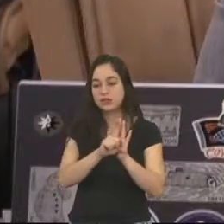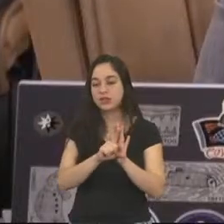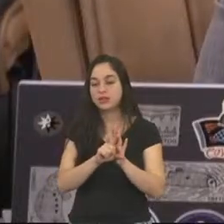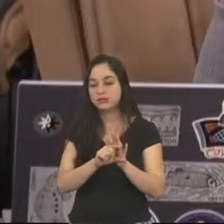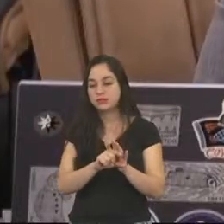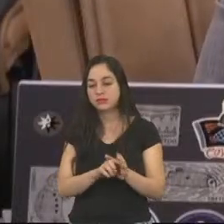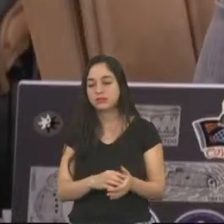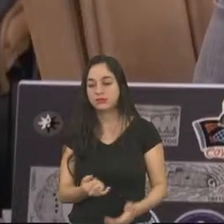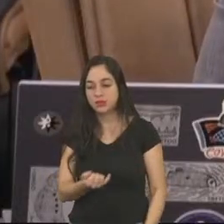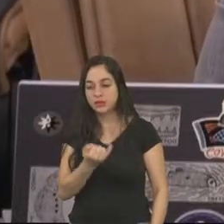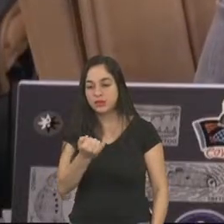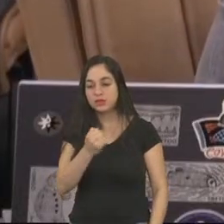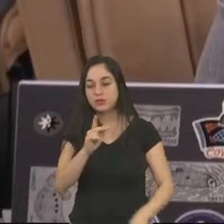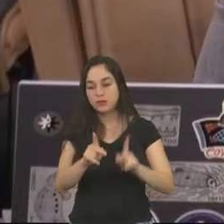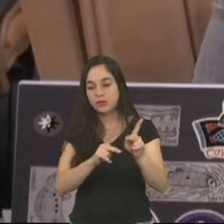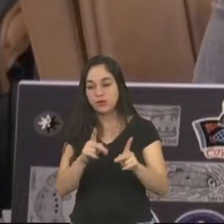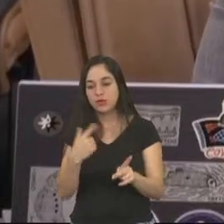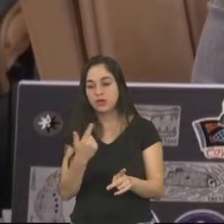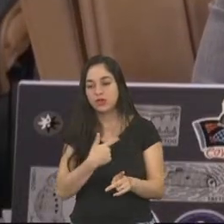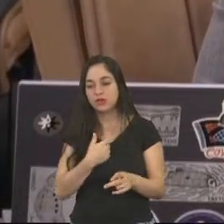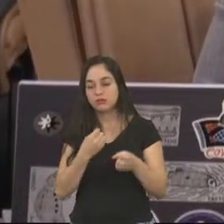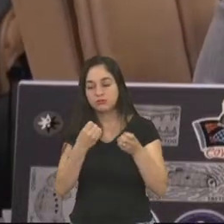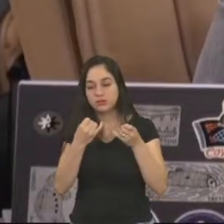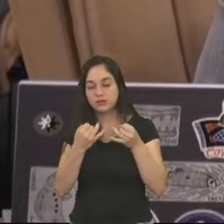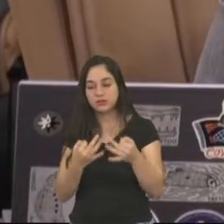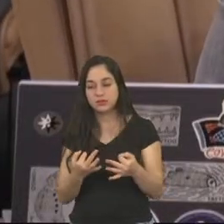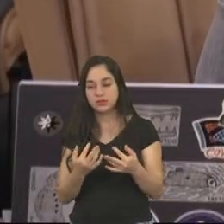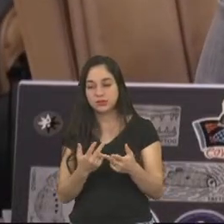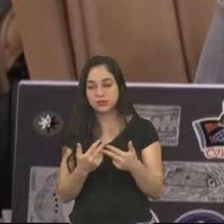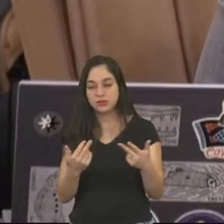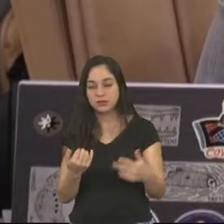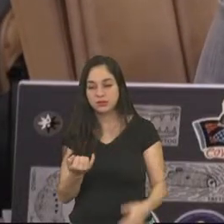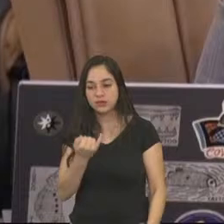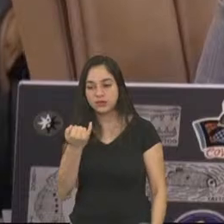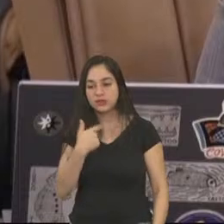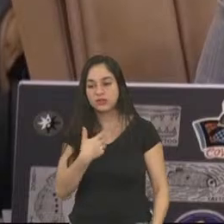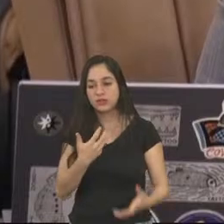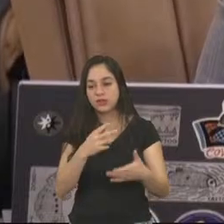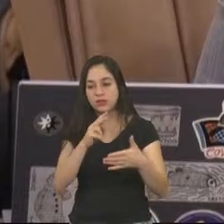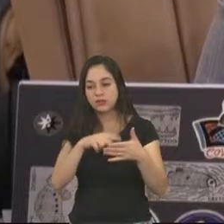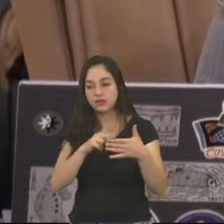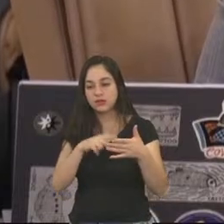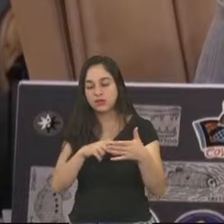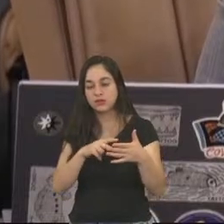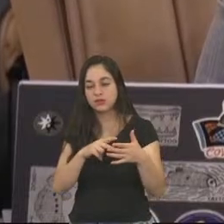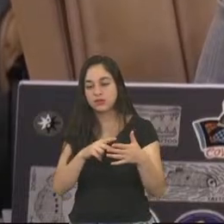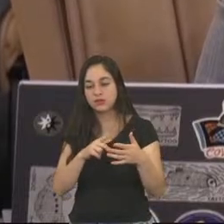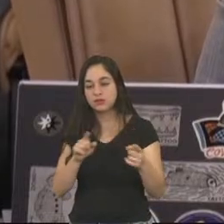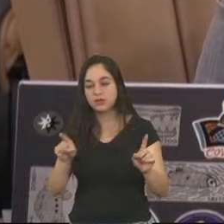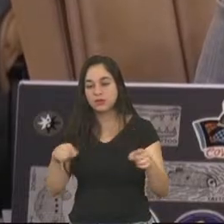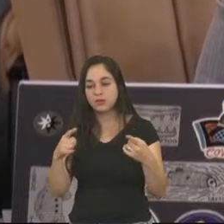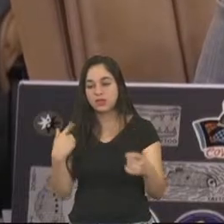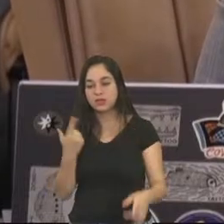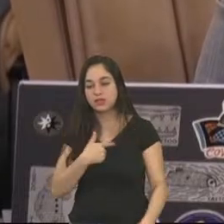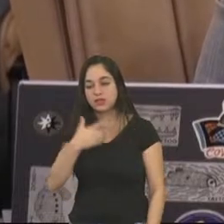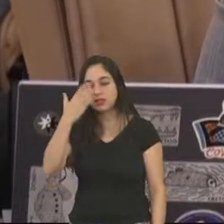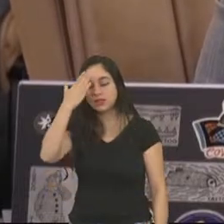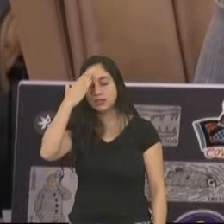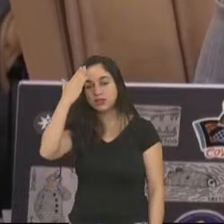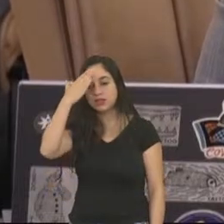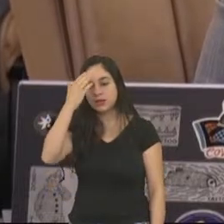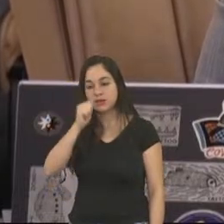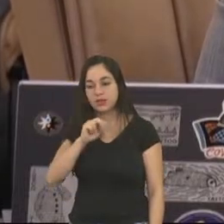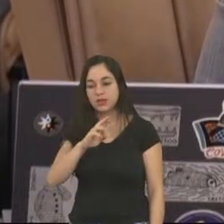para a população. E já que a gente está falando de serviços essenciais, eu queria fazer a leitura de um trecho aqui de uma música, porque a gente sabe que a arte também é fonte dos